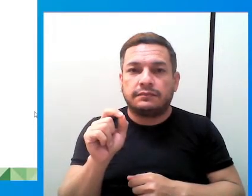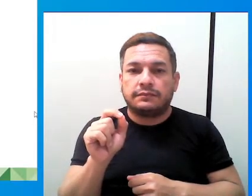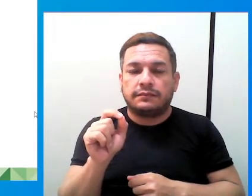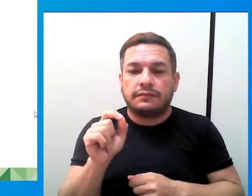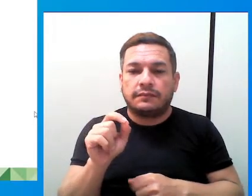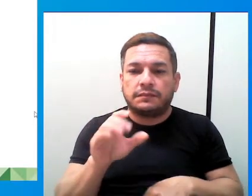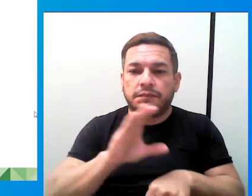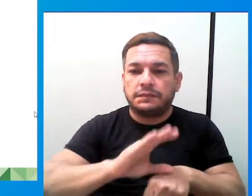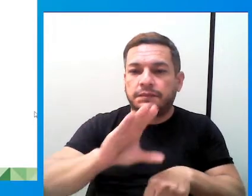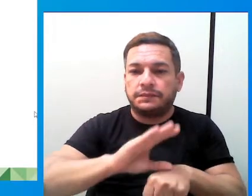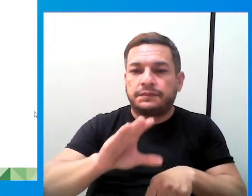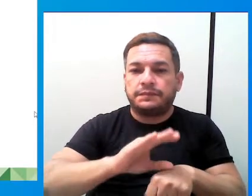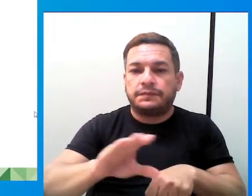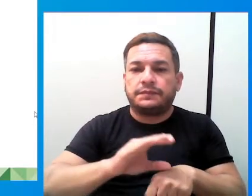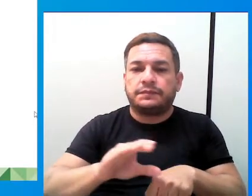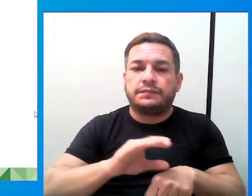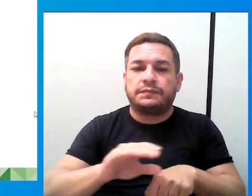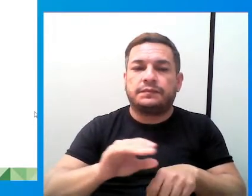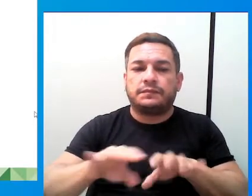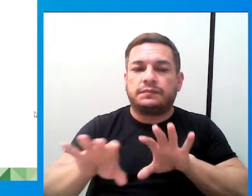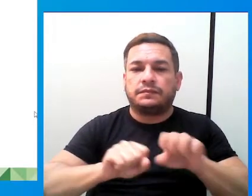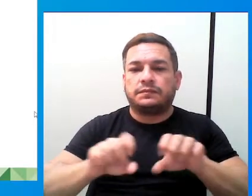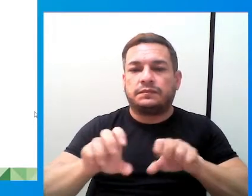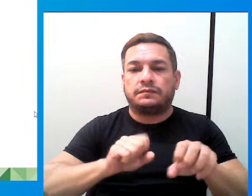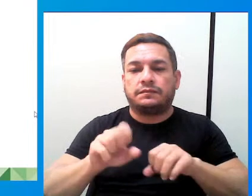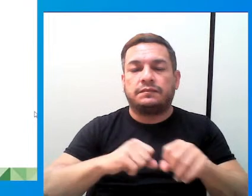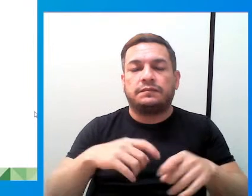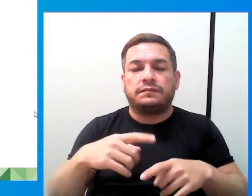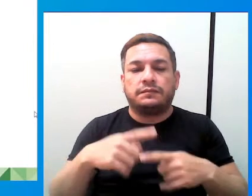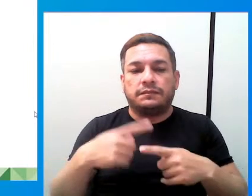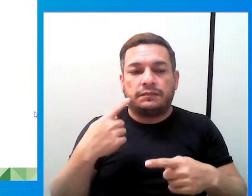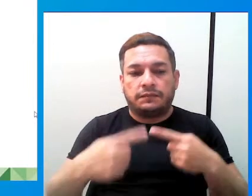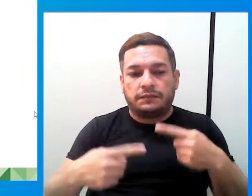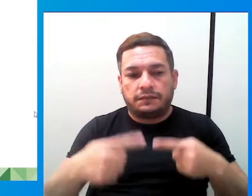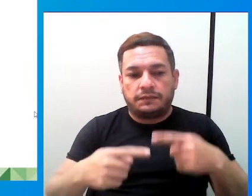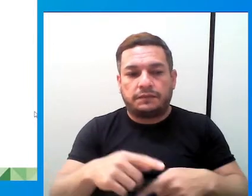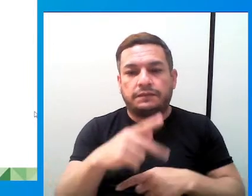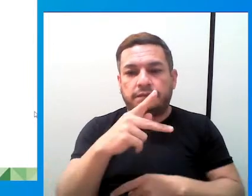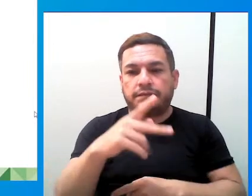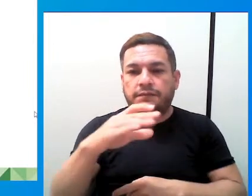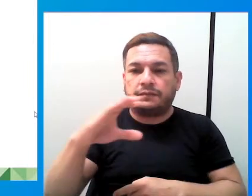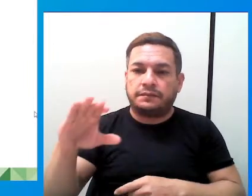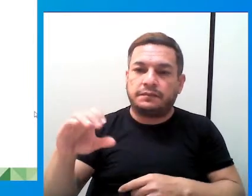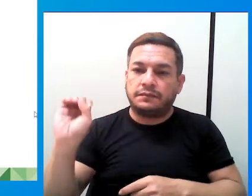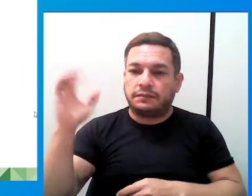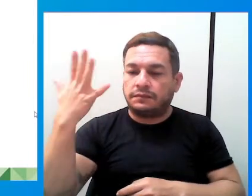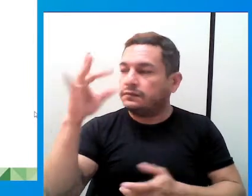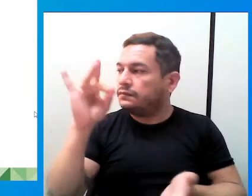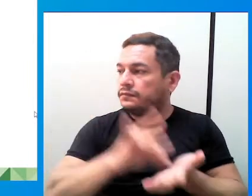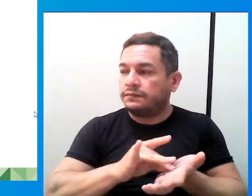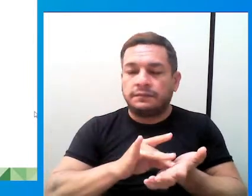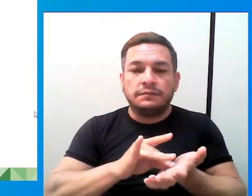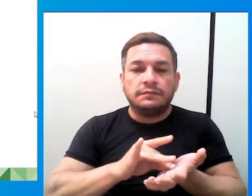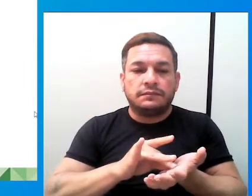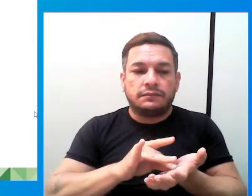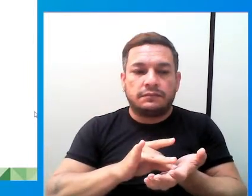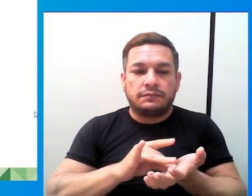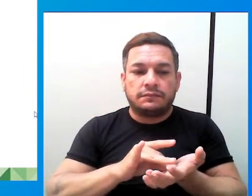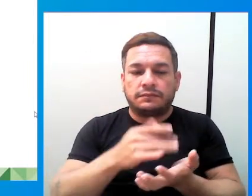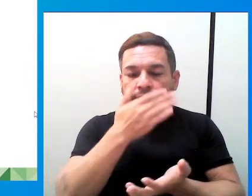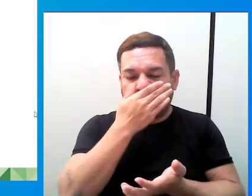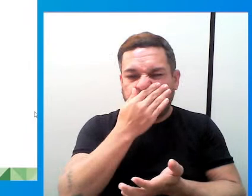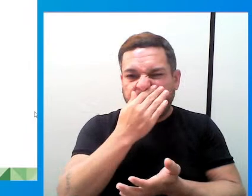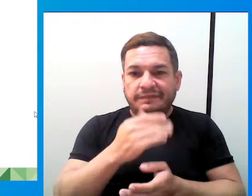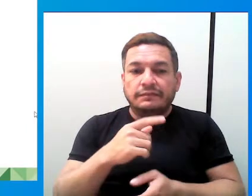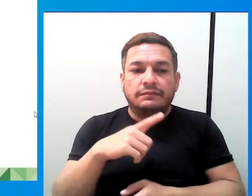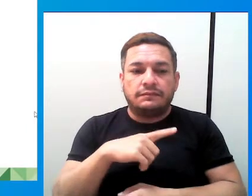capacitar, né, a tua comunidade em função da política para que aí sim a atualização dos PPCs aconteça. E a própria atualização também